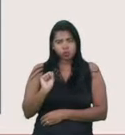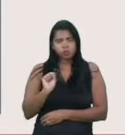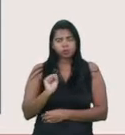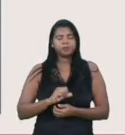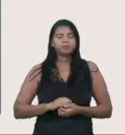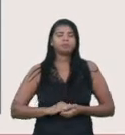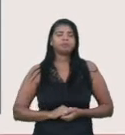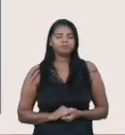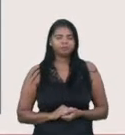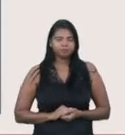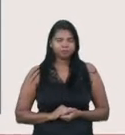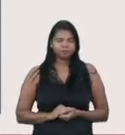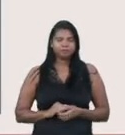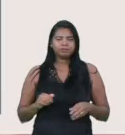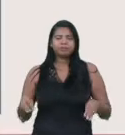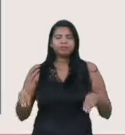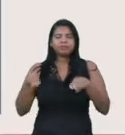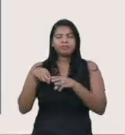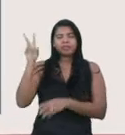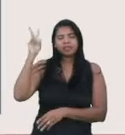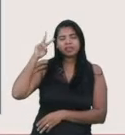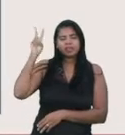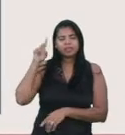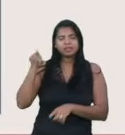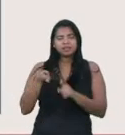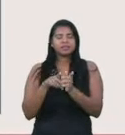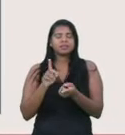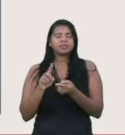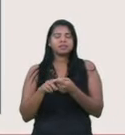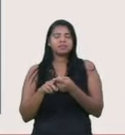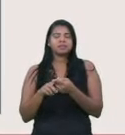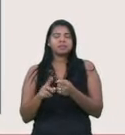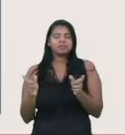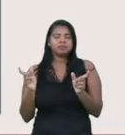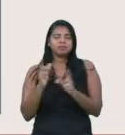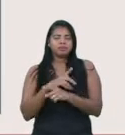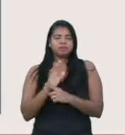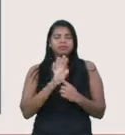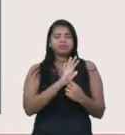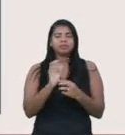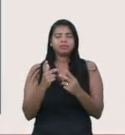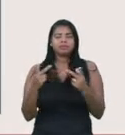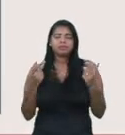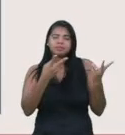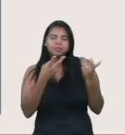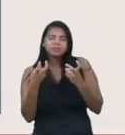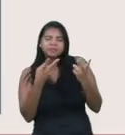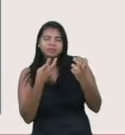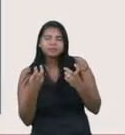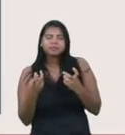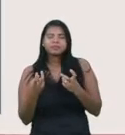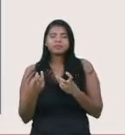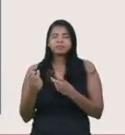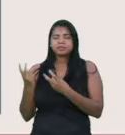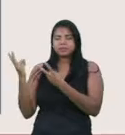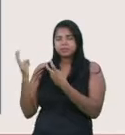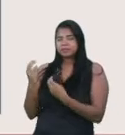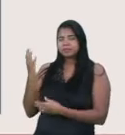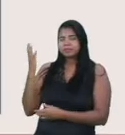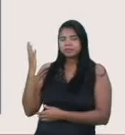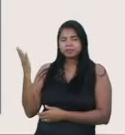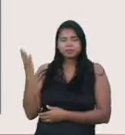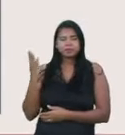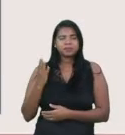sul magnético. Lembrando que essas inversões, elas são contrárias. Uma coisa que eu queria chamar a sua atenção é que note que nos extremos, esse